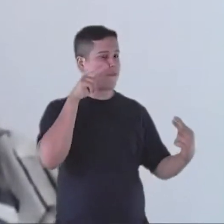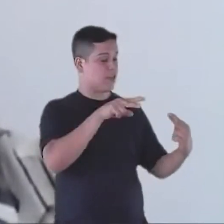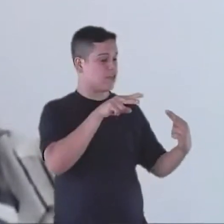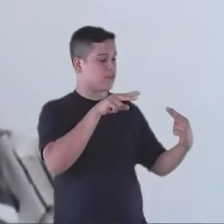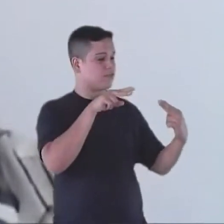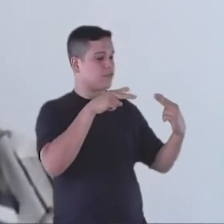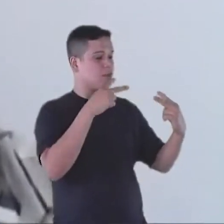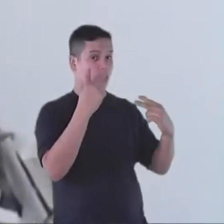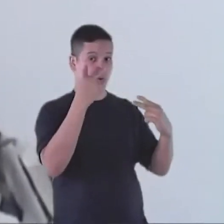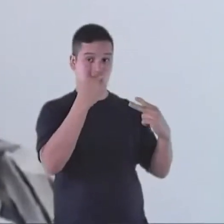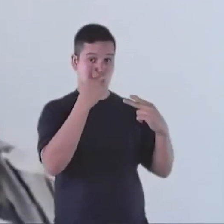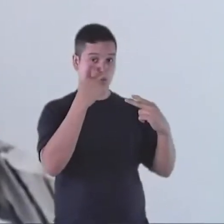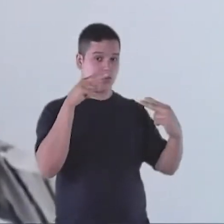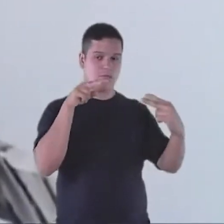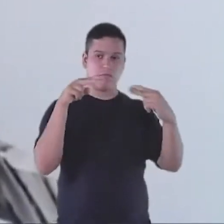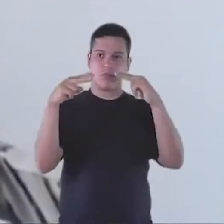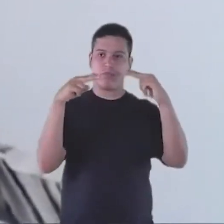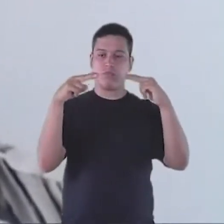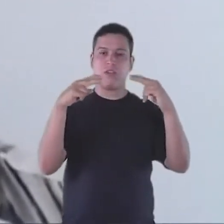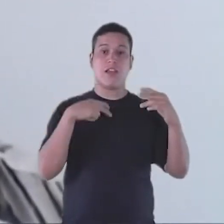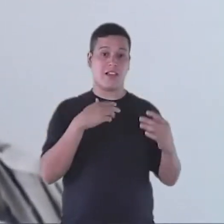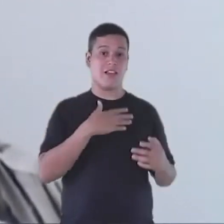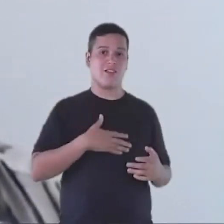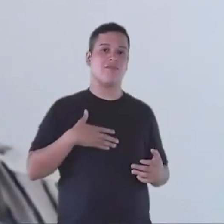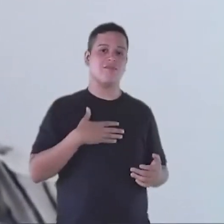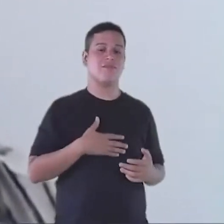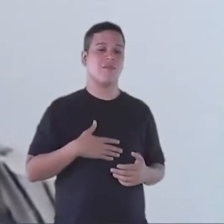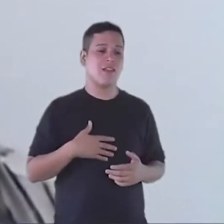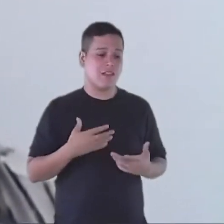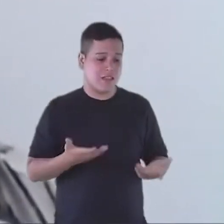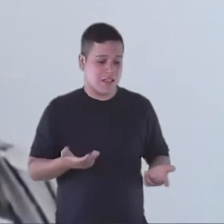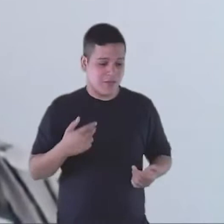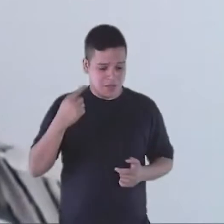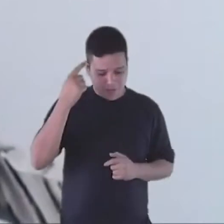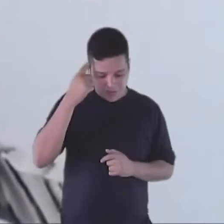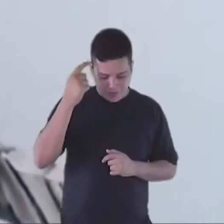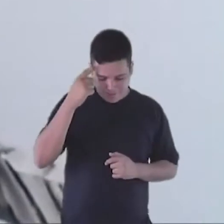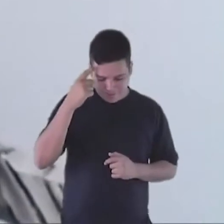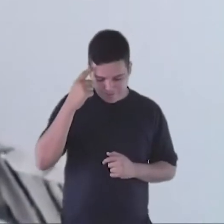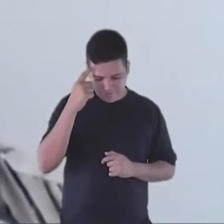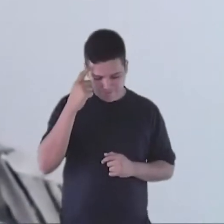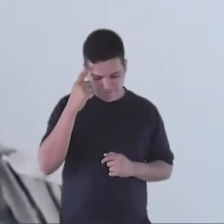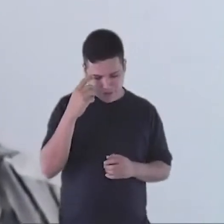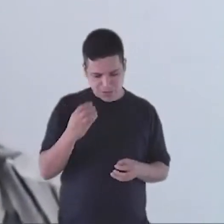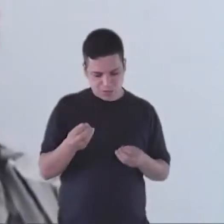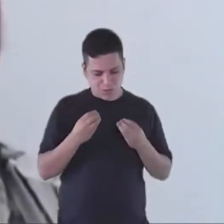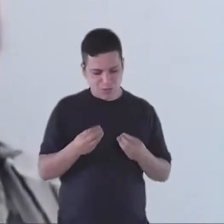E eu fiquei intrigado, o que eu posso fazer? Se a